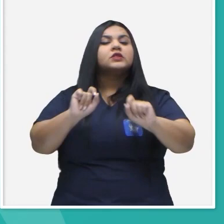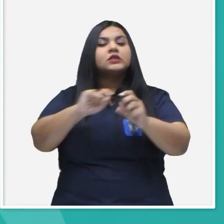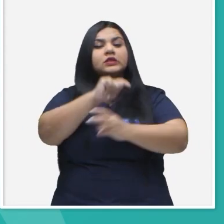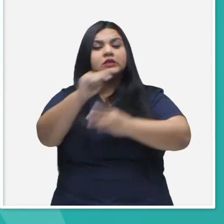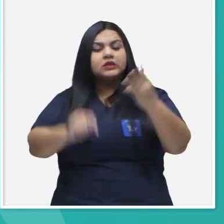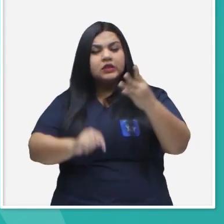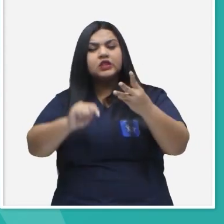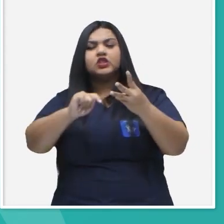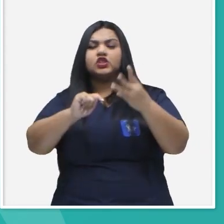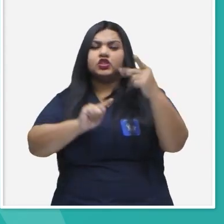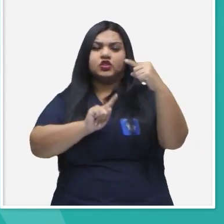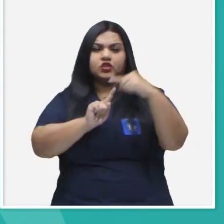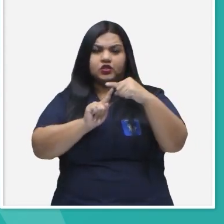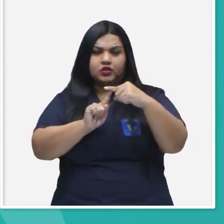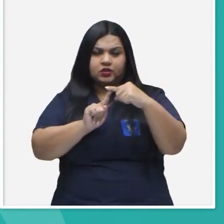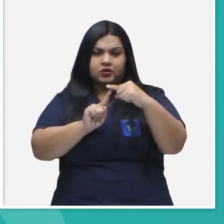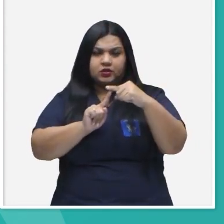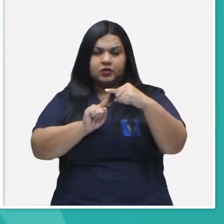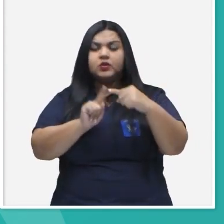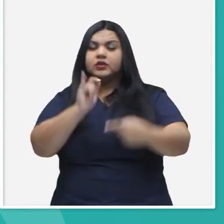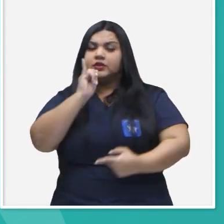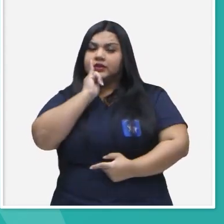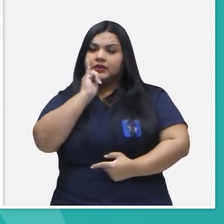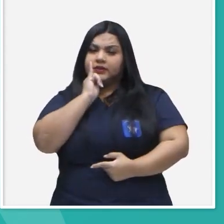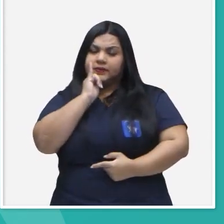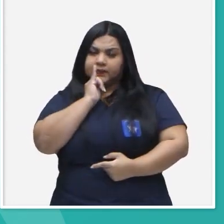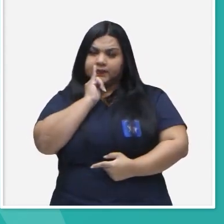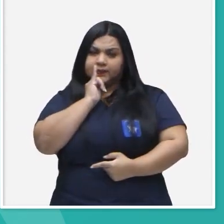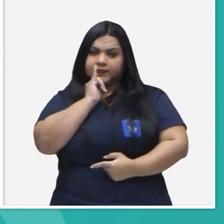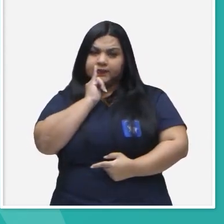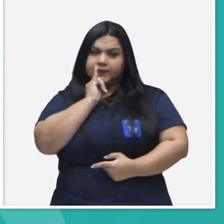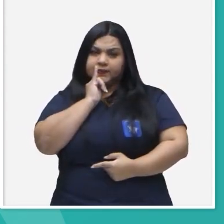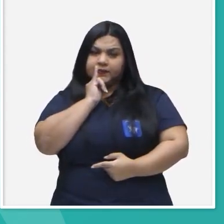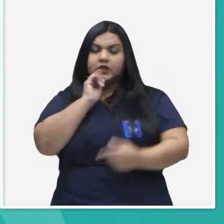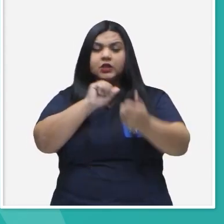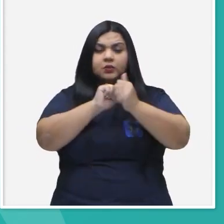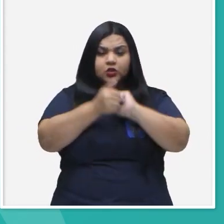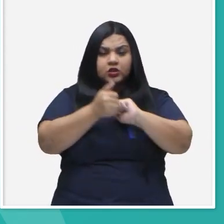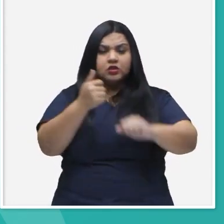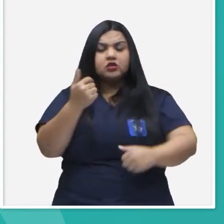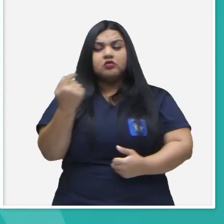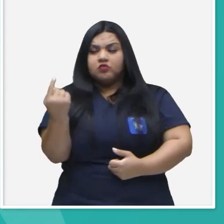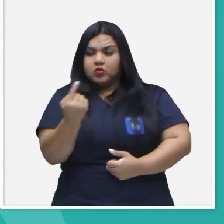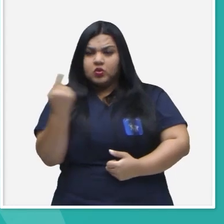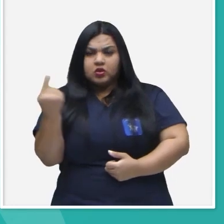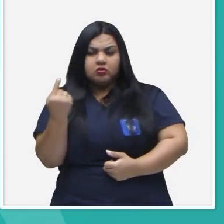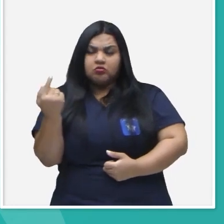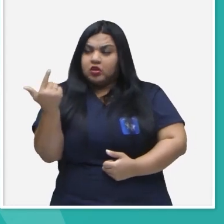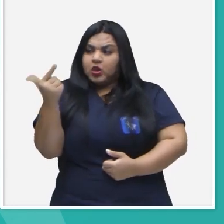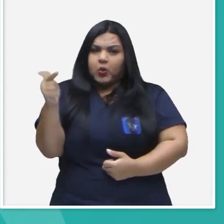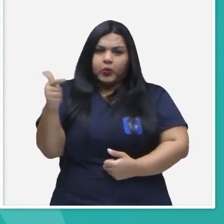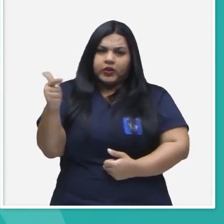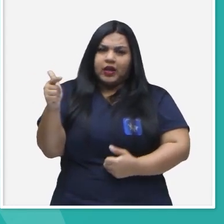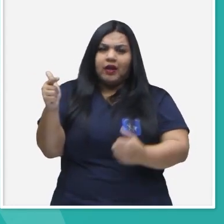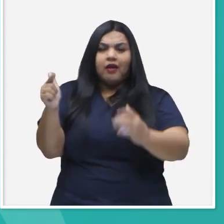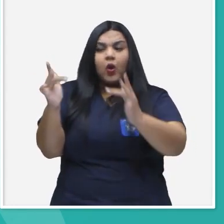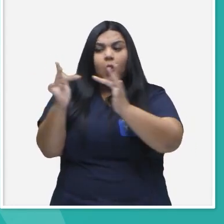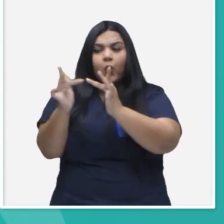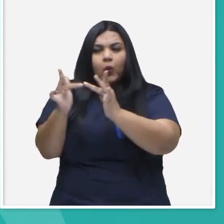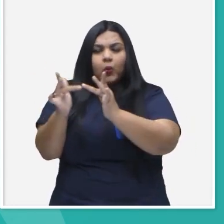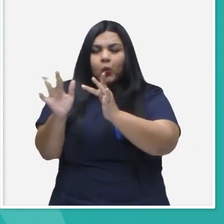aí 3 exemplos de esportes individuais que não ocorre a interação